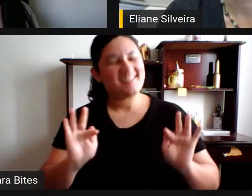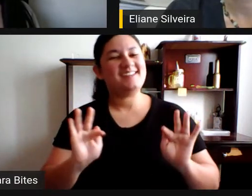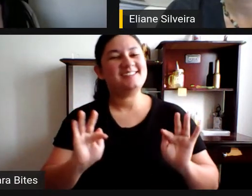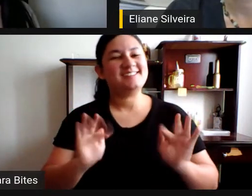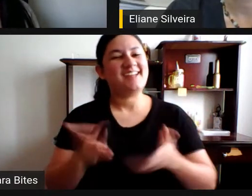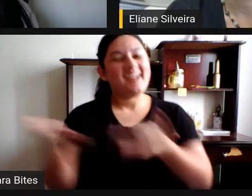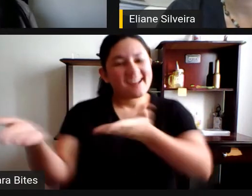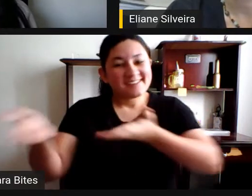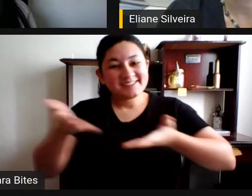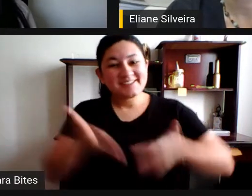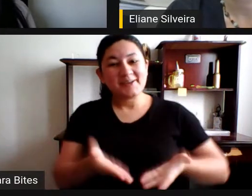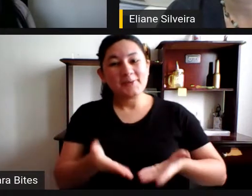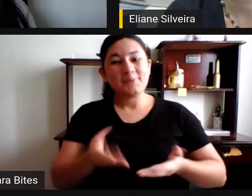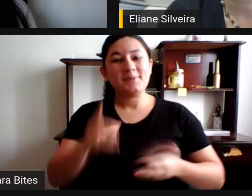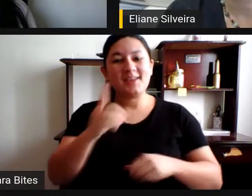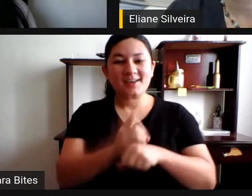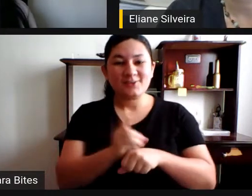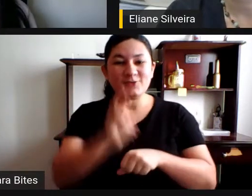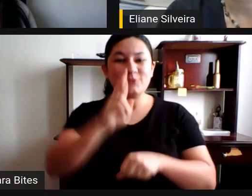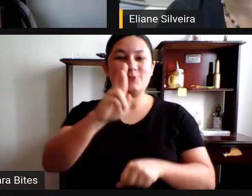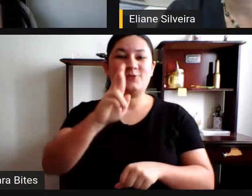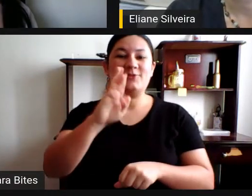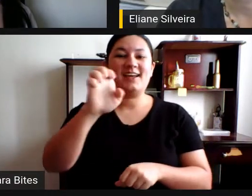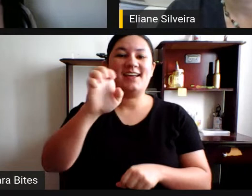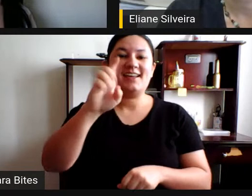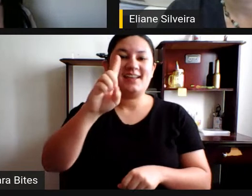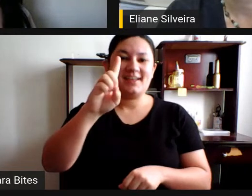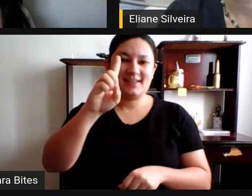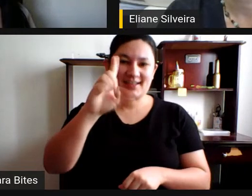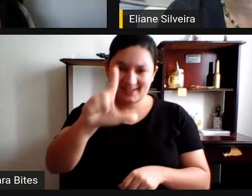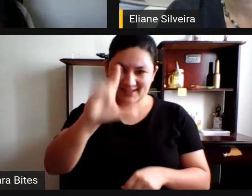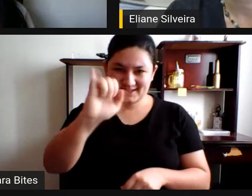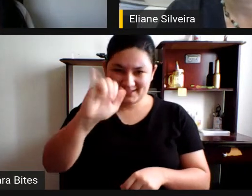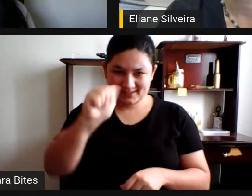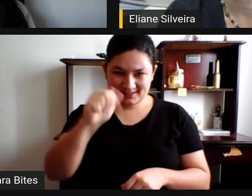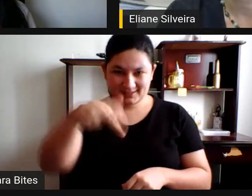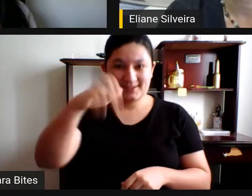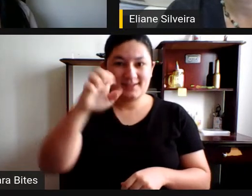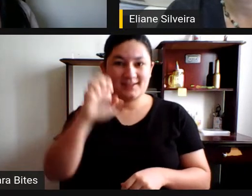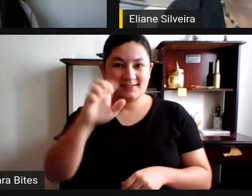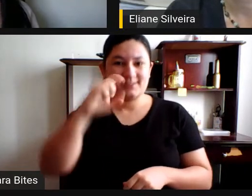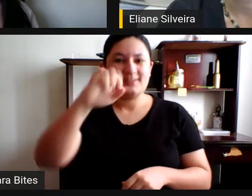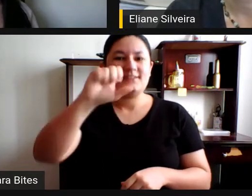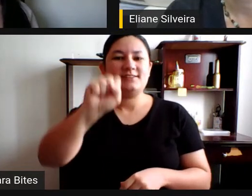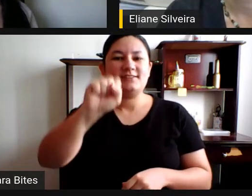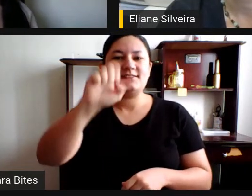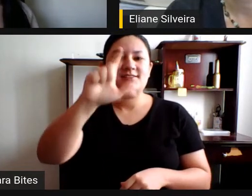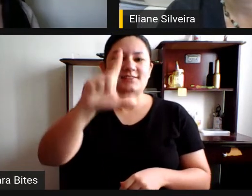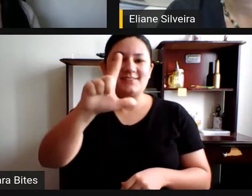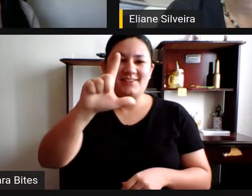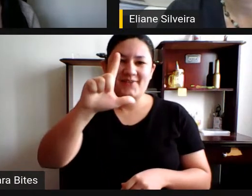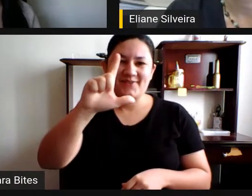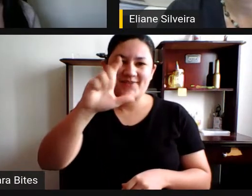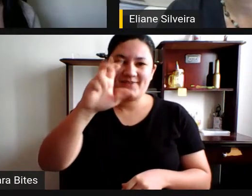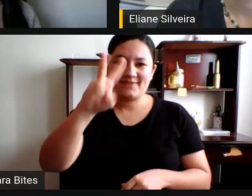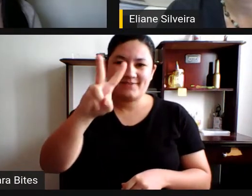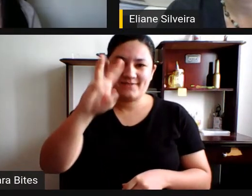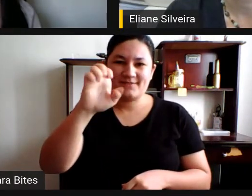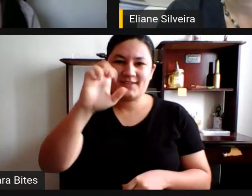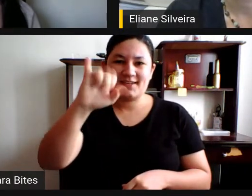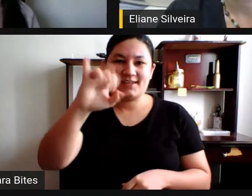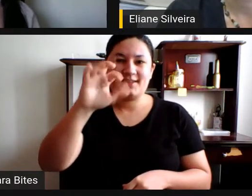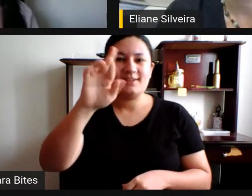Eliana Mara Silveira, que é graduada em Letras pela Universidade Estadual do Oeste do Paraná,